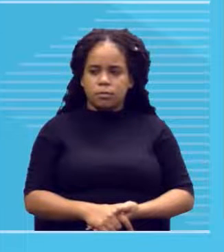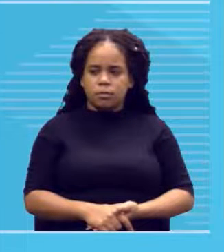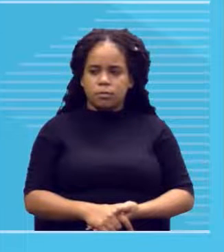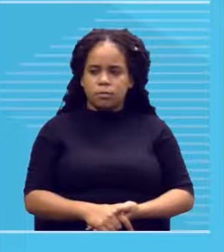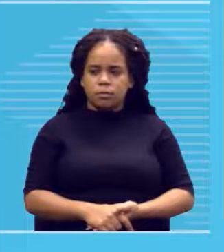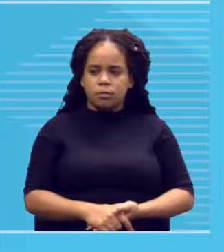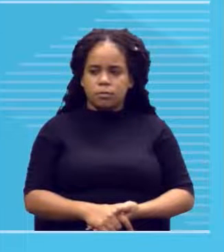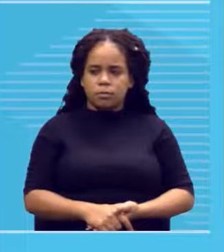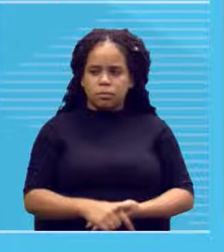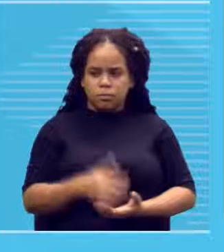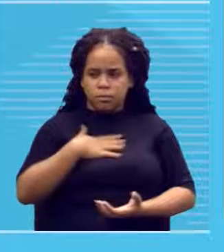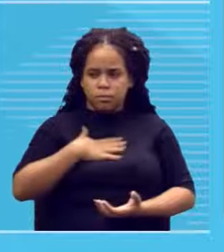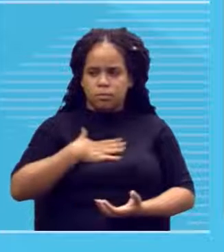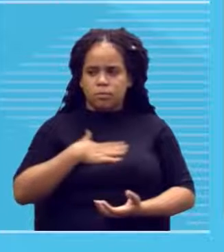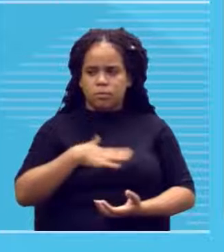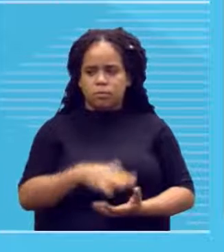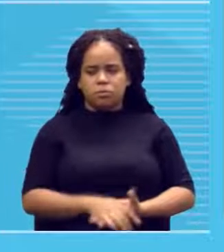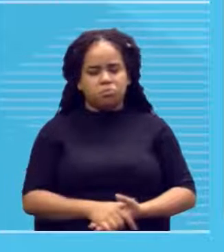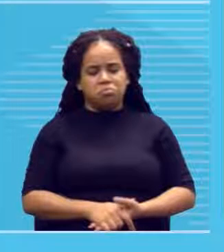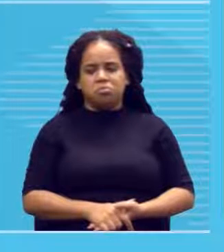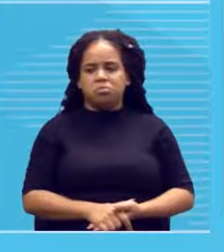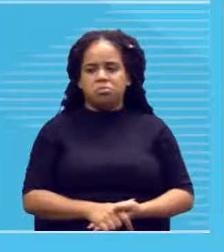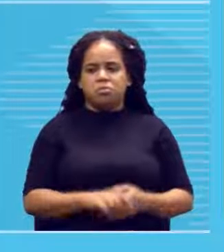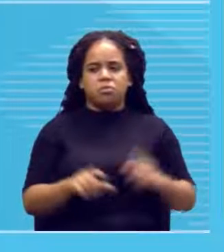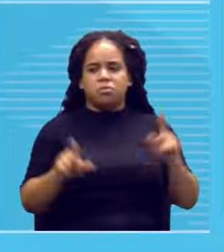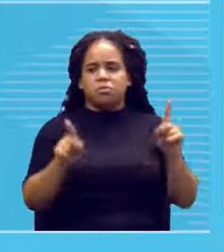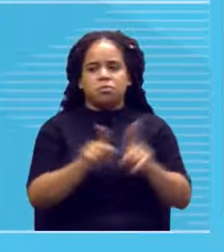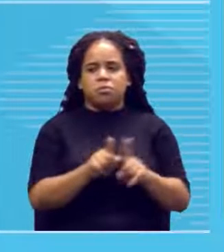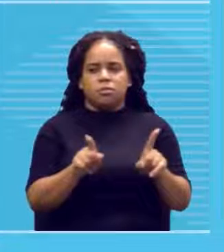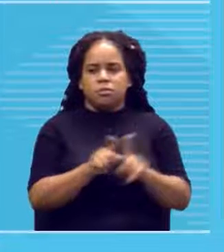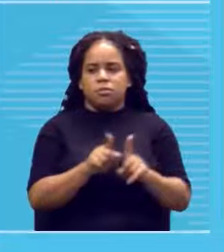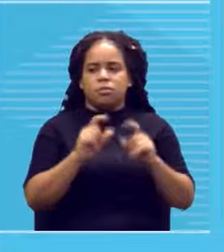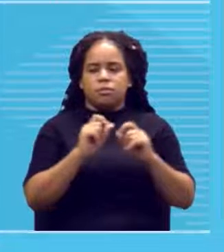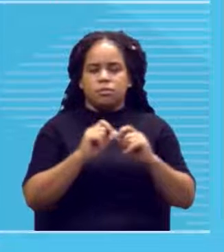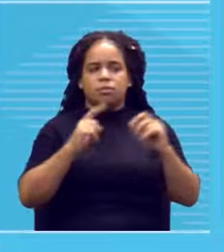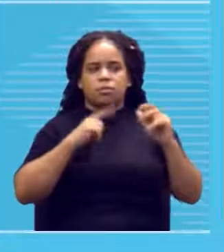bora aqui comigo paralelogramo